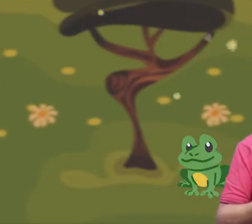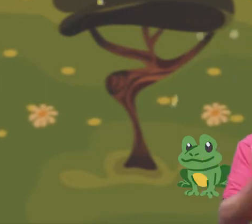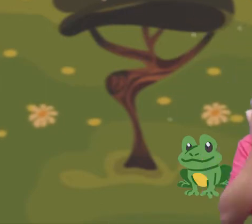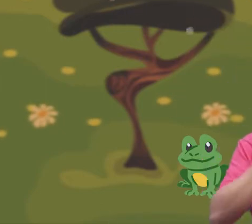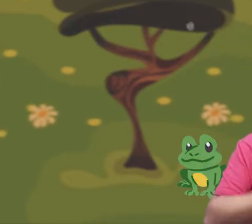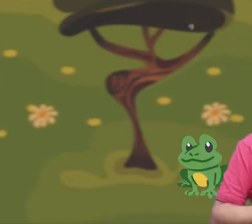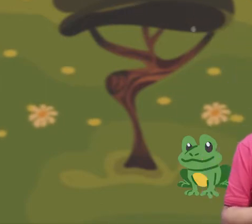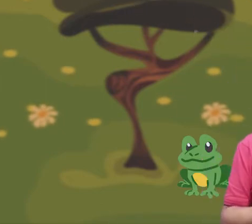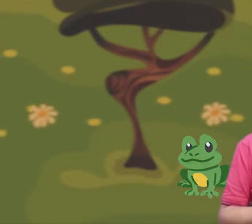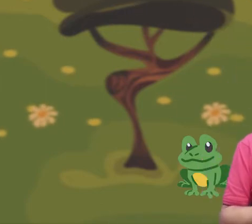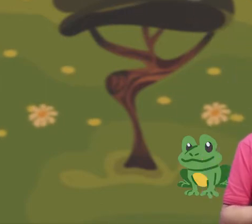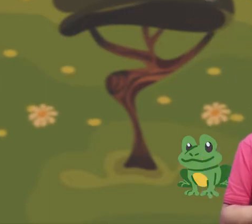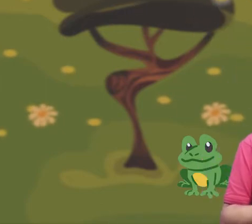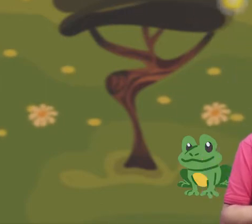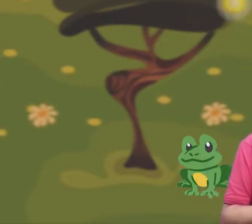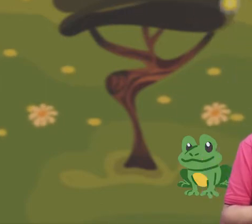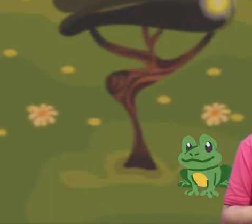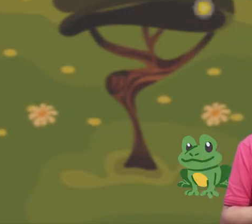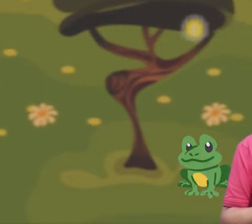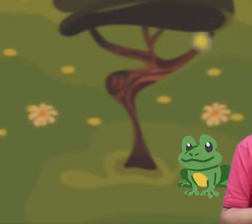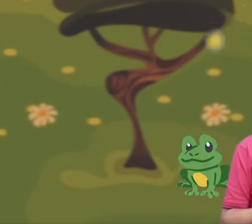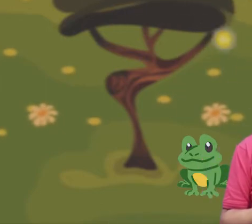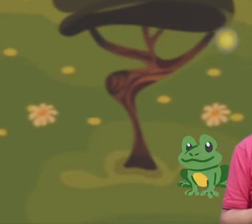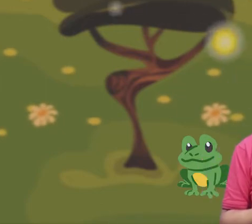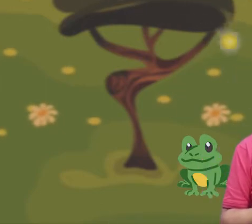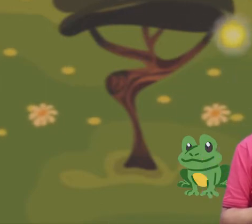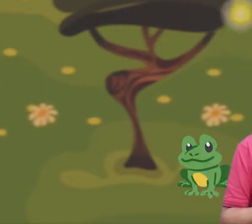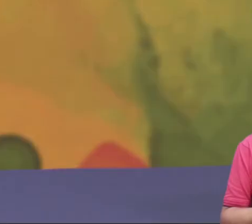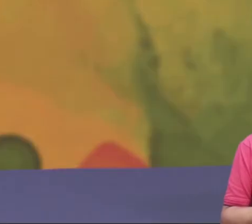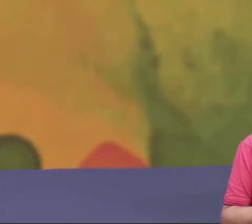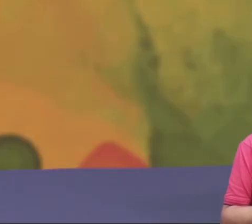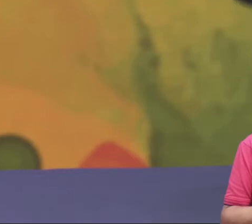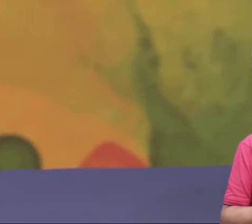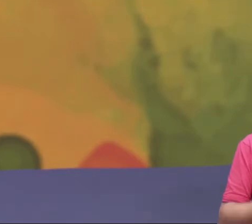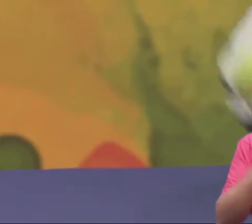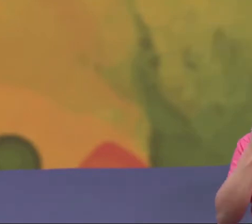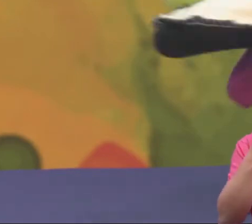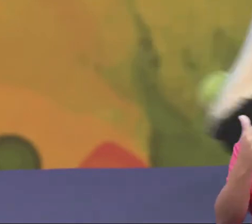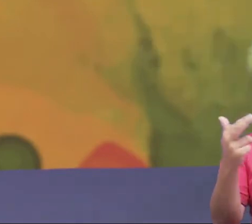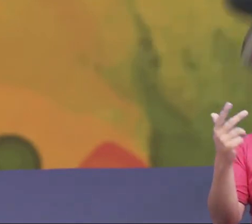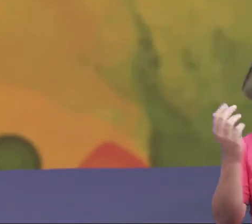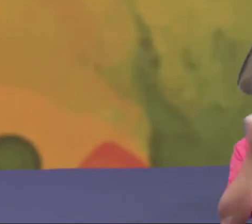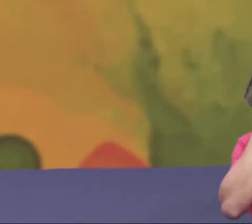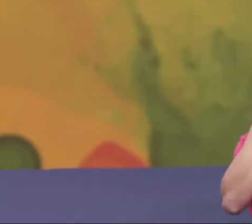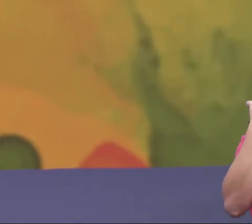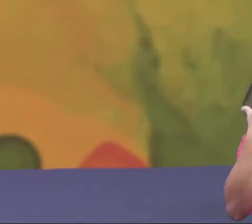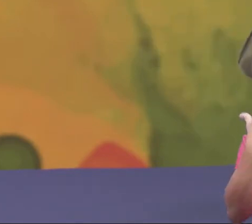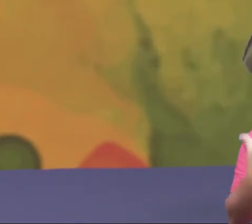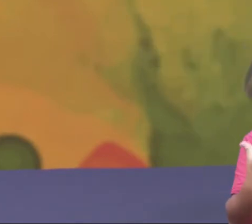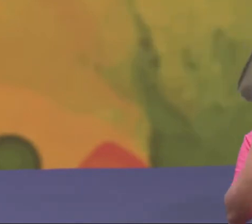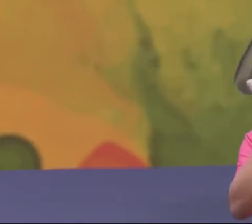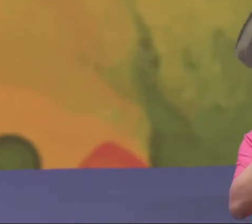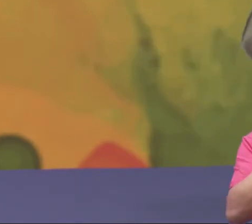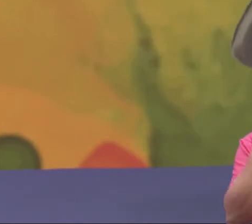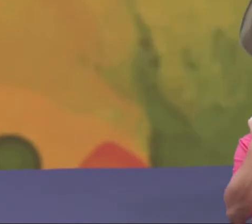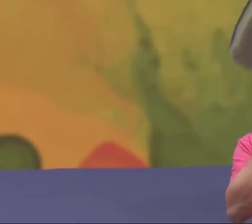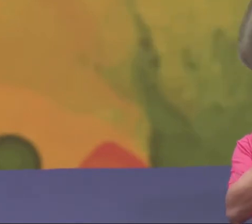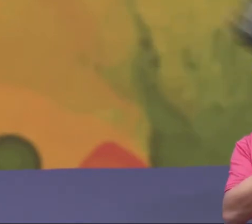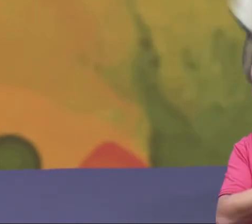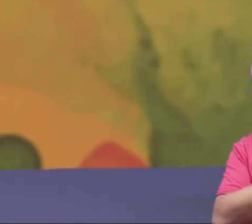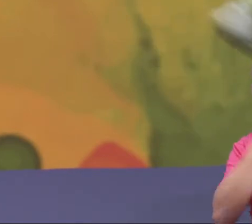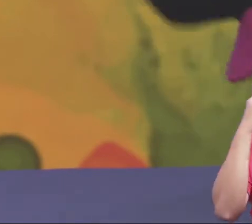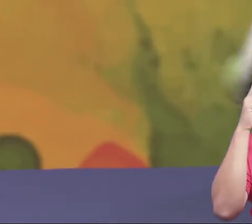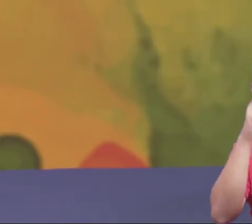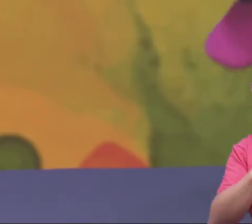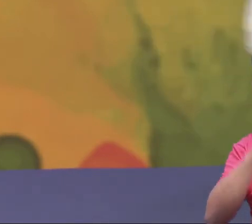reger. Vamos lá? Um, dois, três e... Oh, que coisa boa a